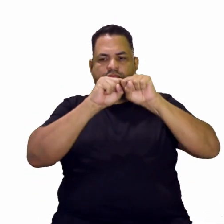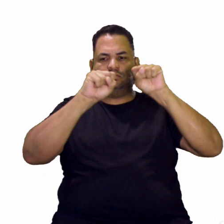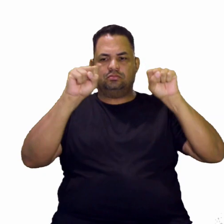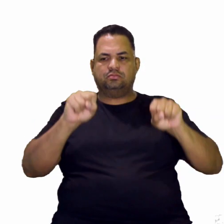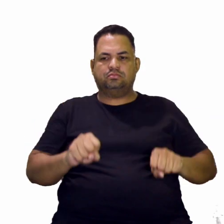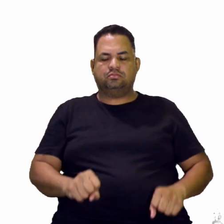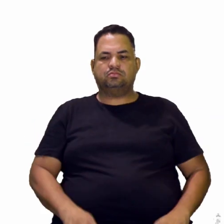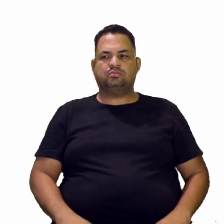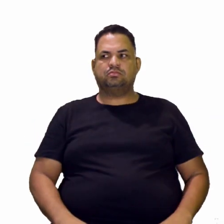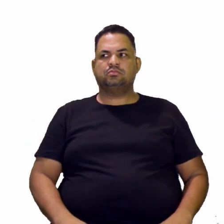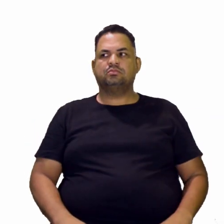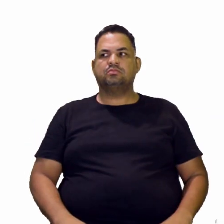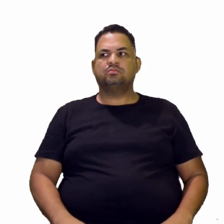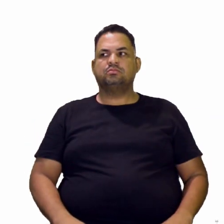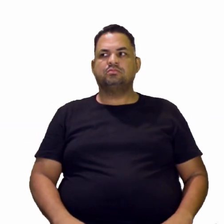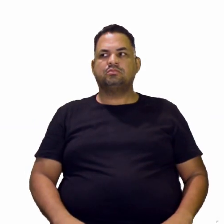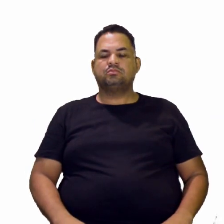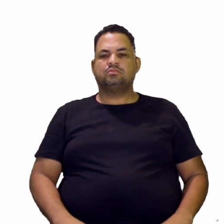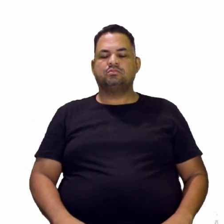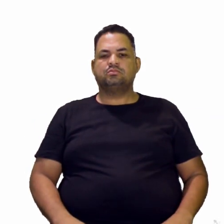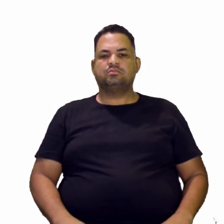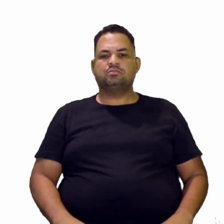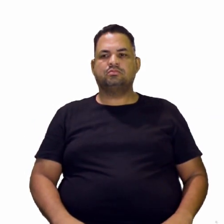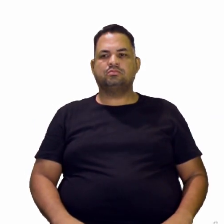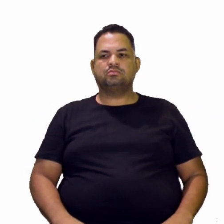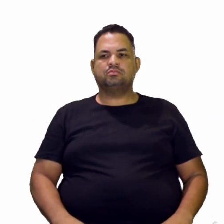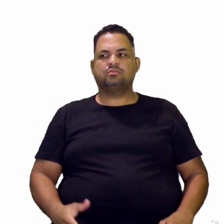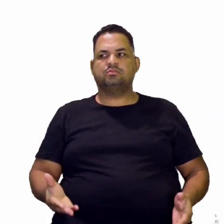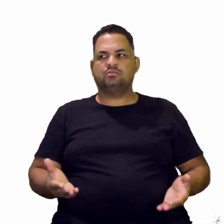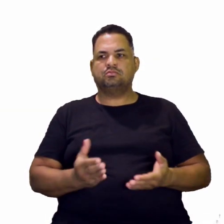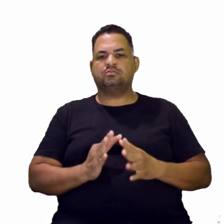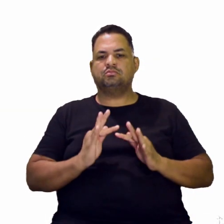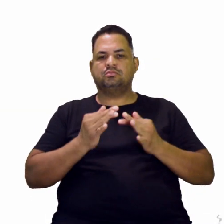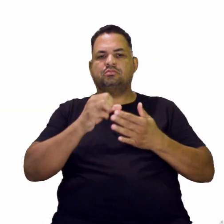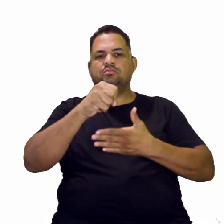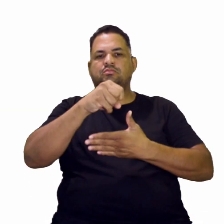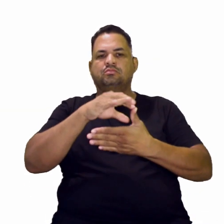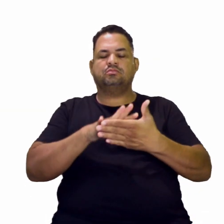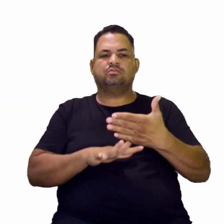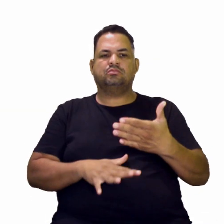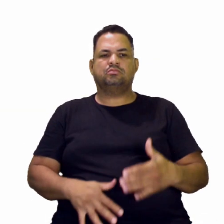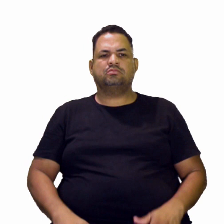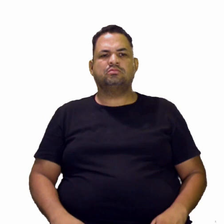Ok? Sistema digestório. Agora a última questão.